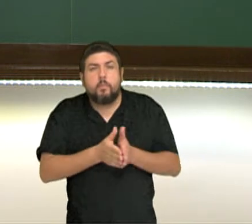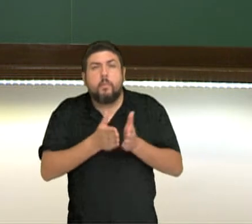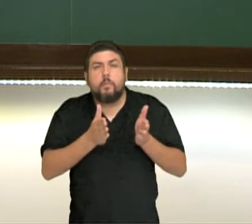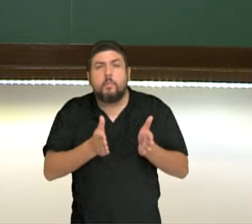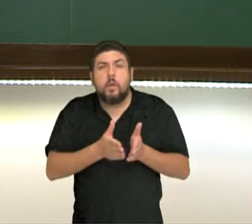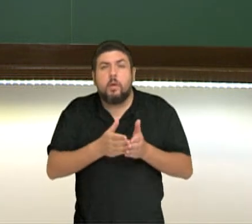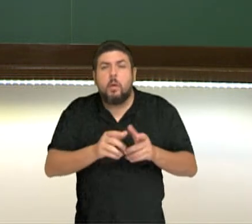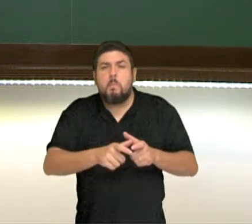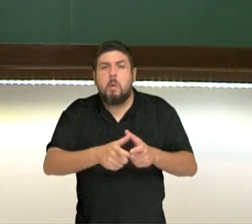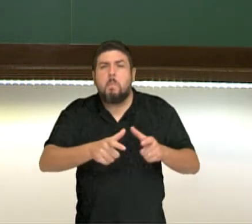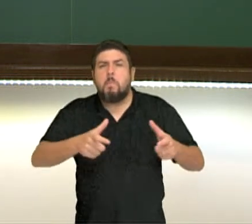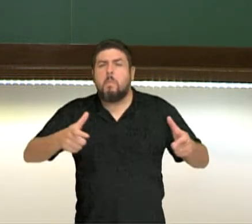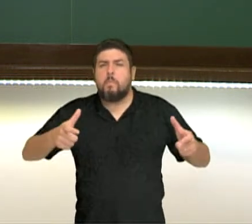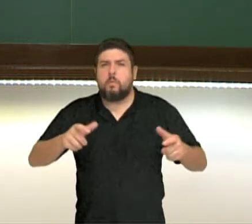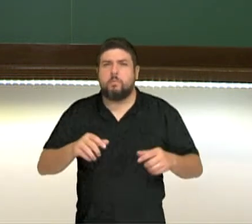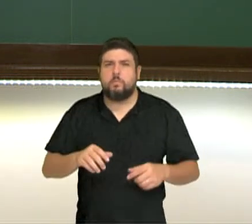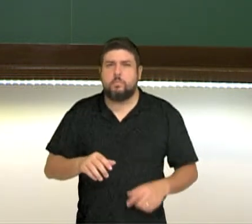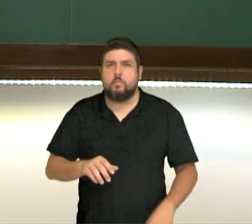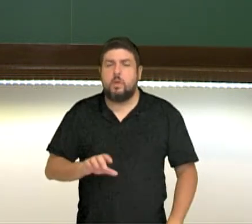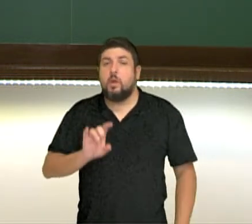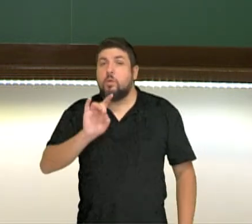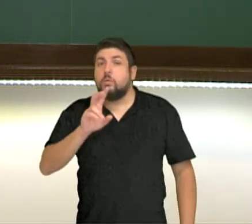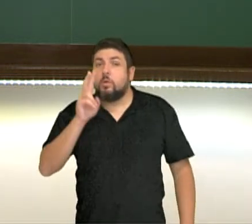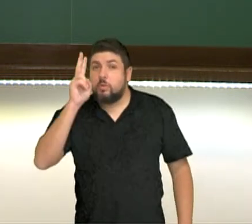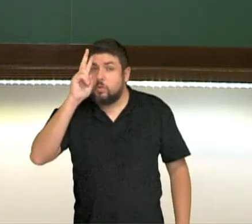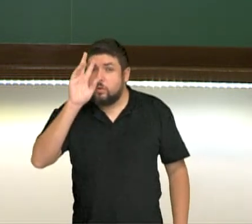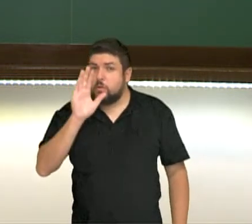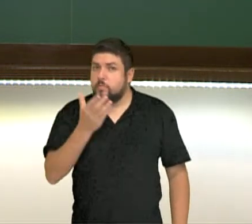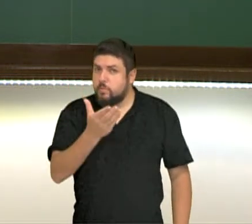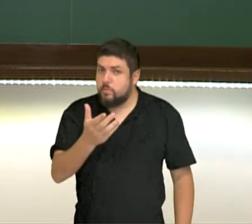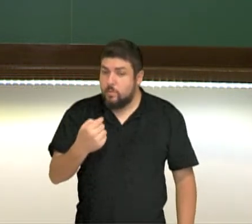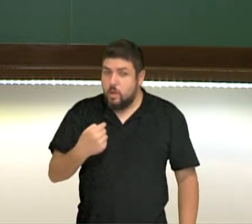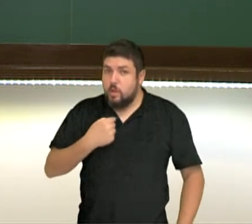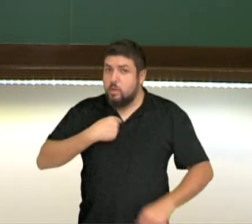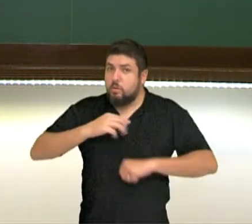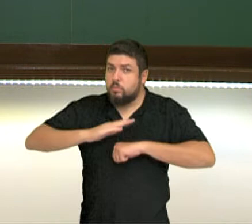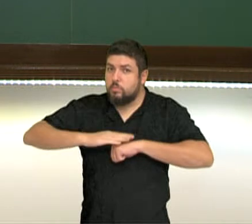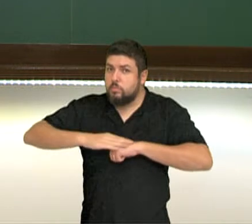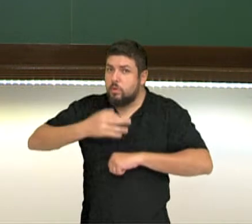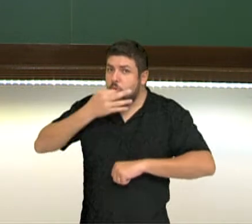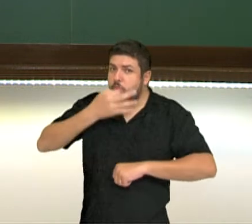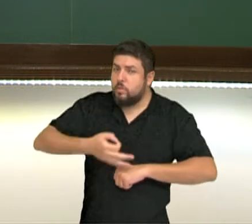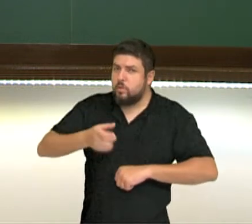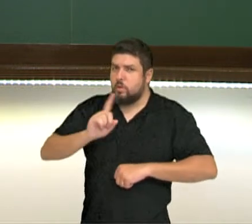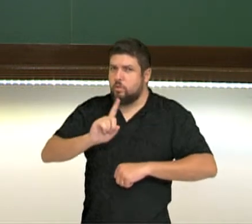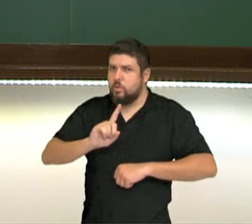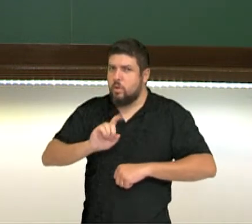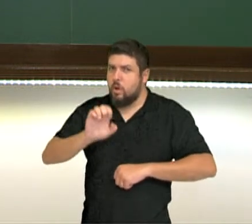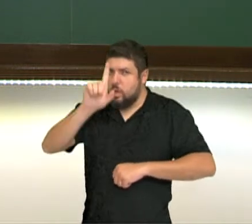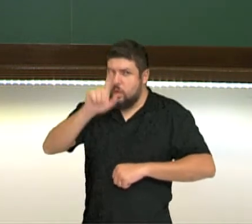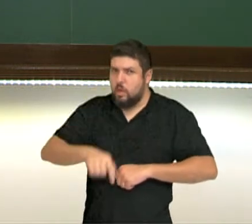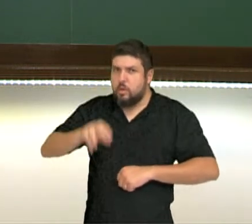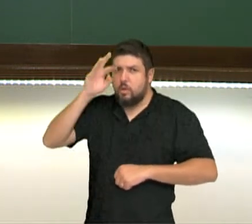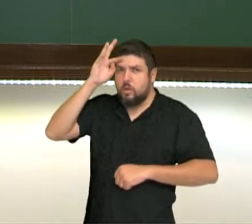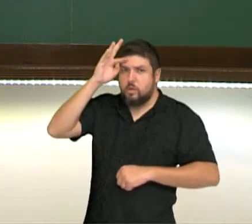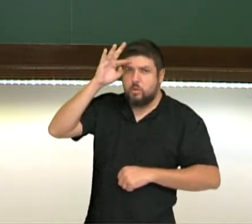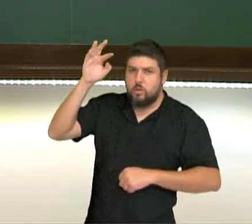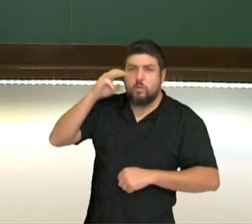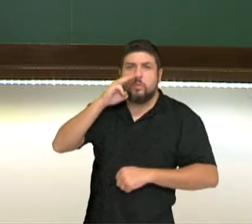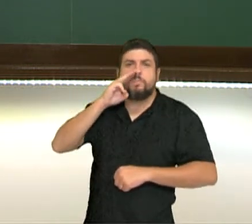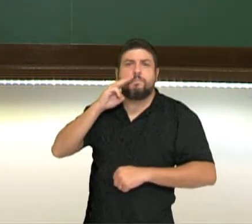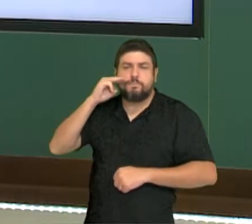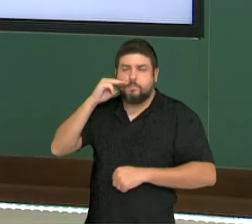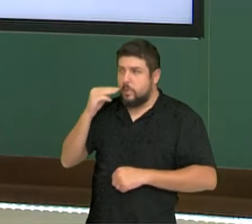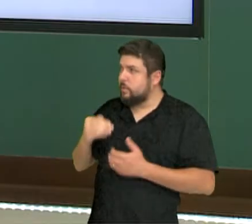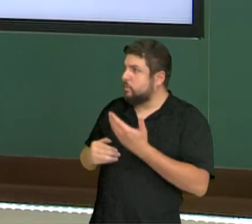lembrando não sou não é minha opinião aqui é a opinião da teoria reformista marxista e todas as outras